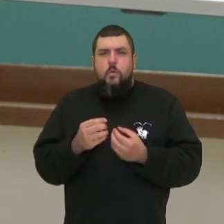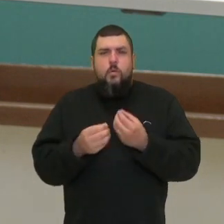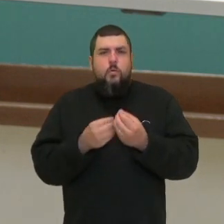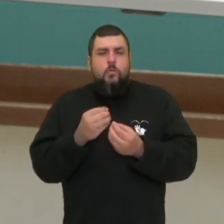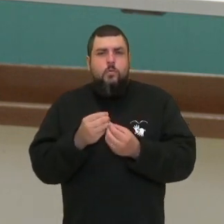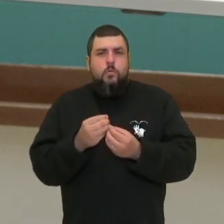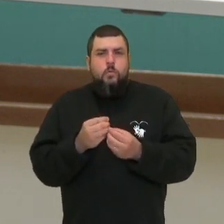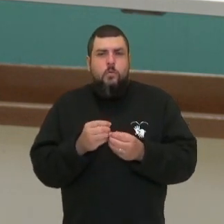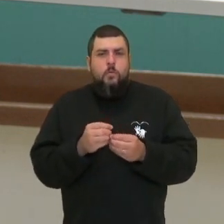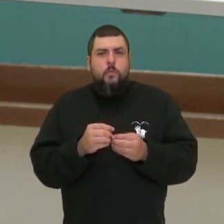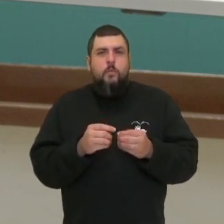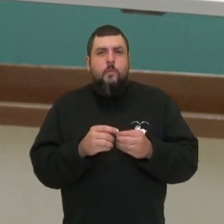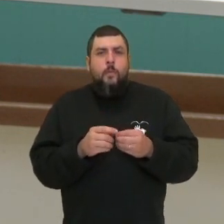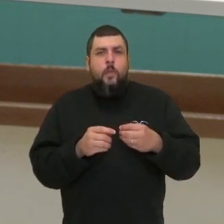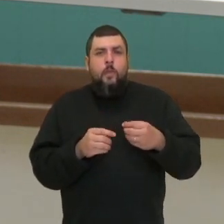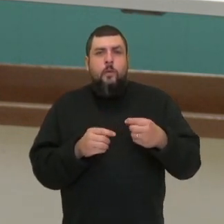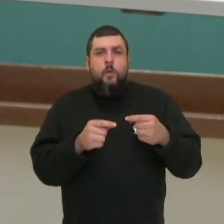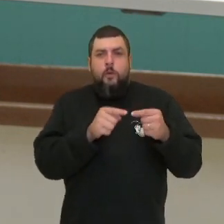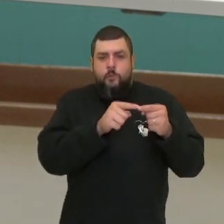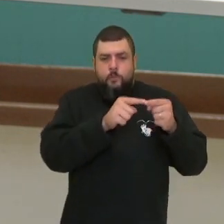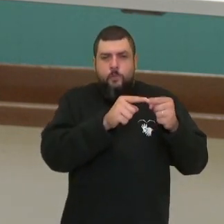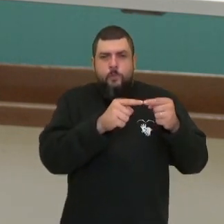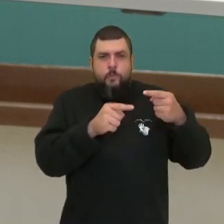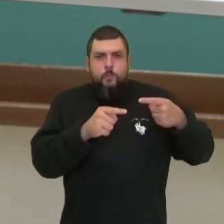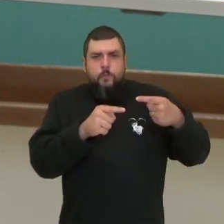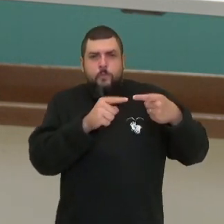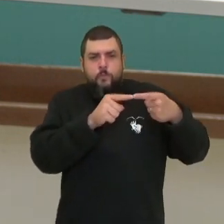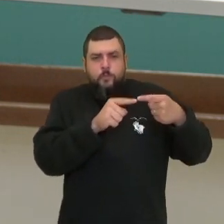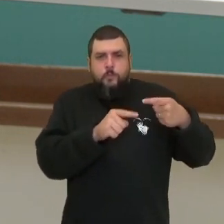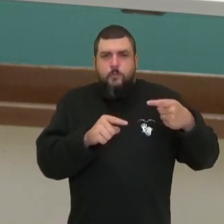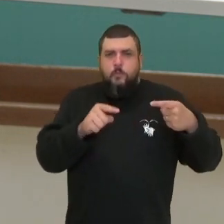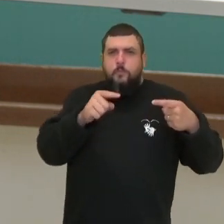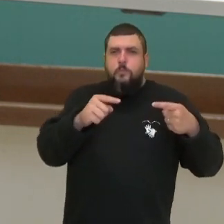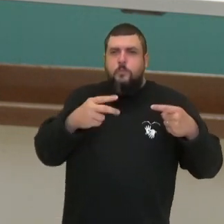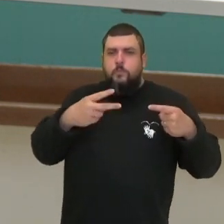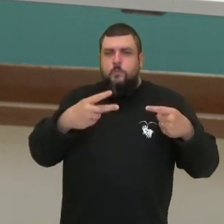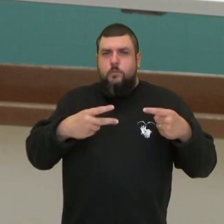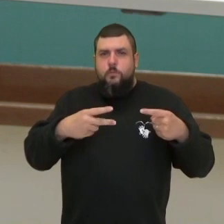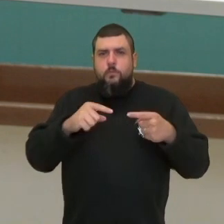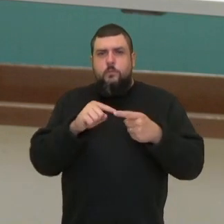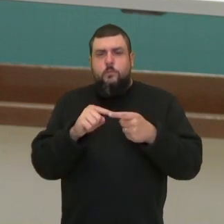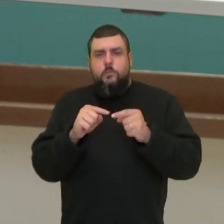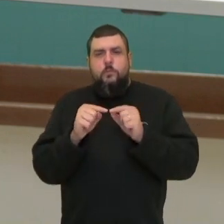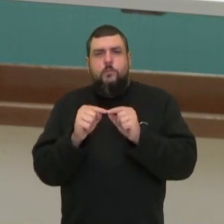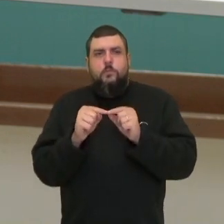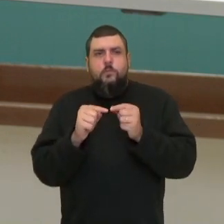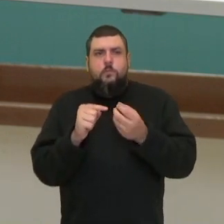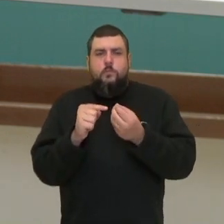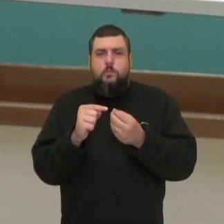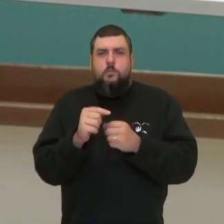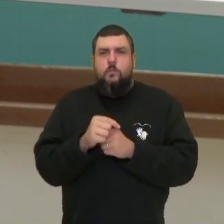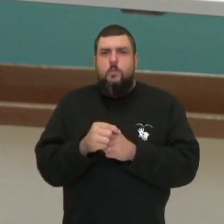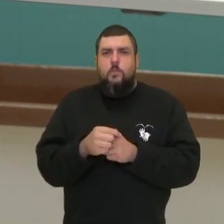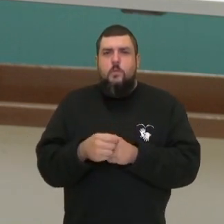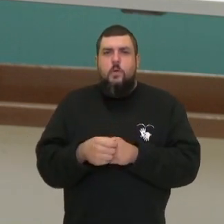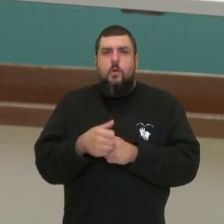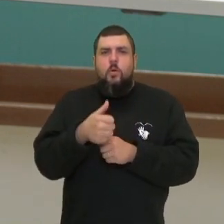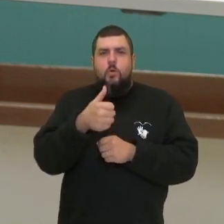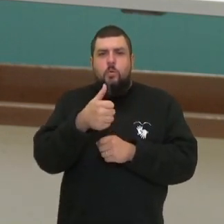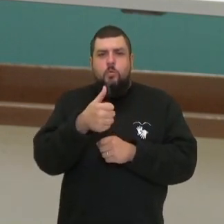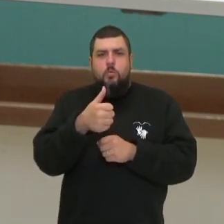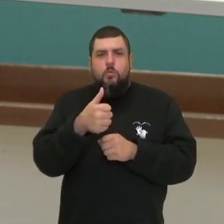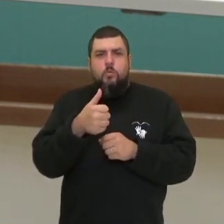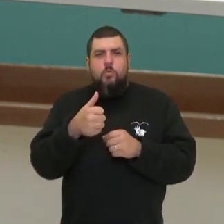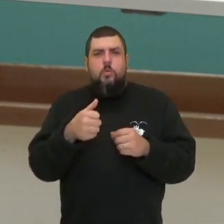a diferença entre eles é um número constante. Então, se eu fizer 1 menos